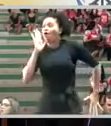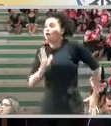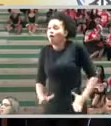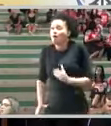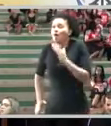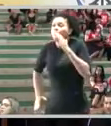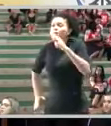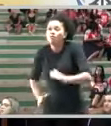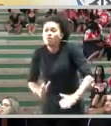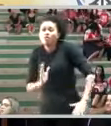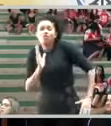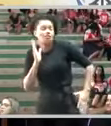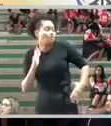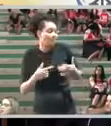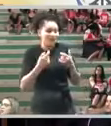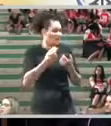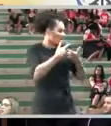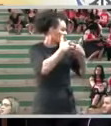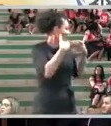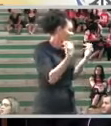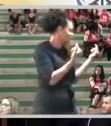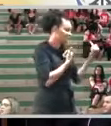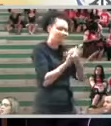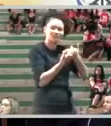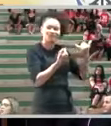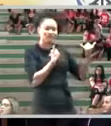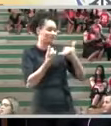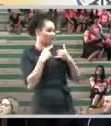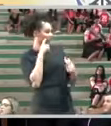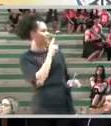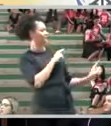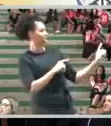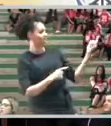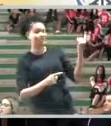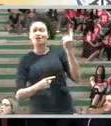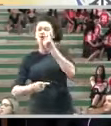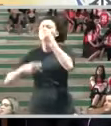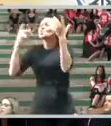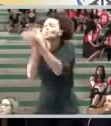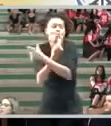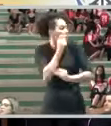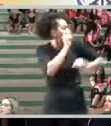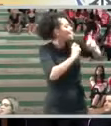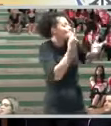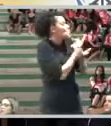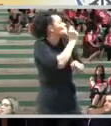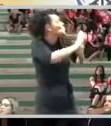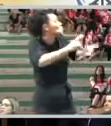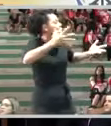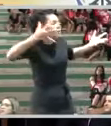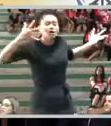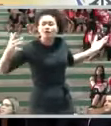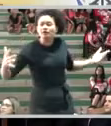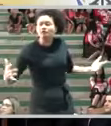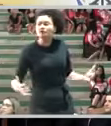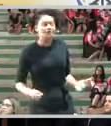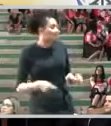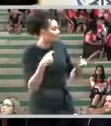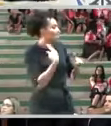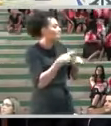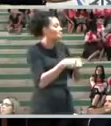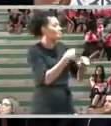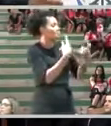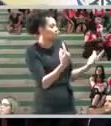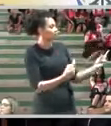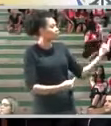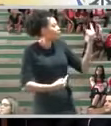Eli esperava boas notícias. Quando Eli ouviu o mensageiro, gritou: o que aconteceu? Por que